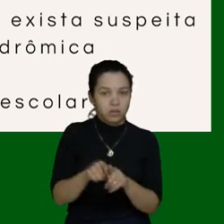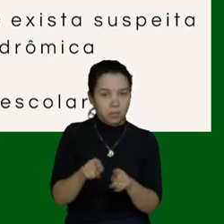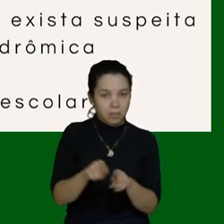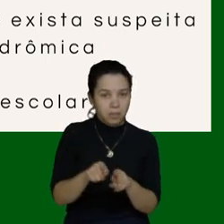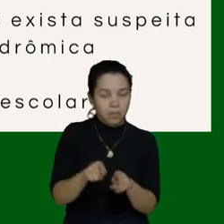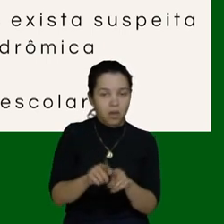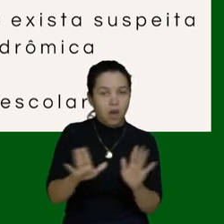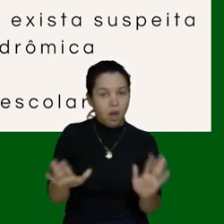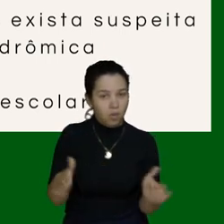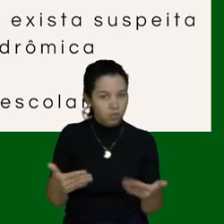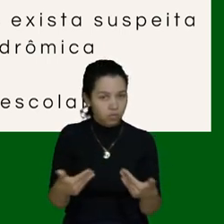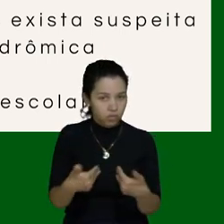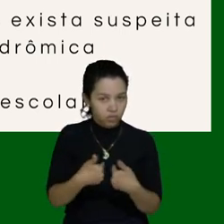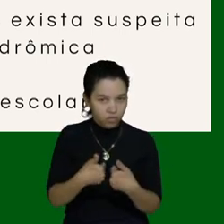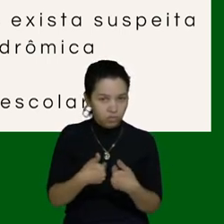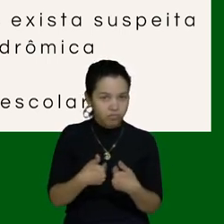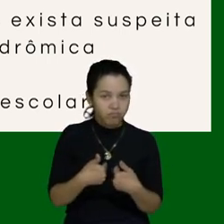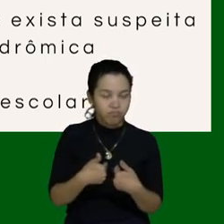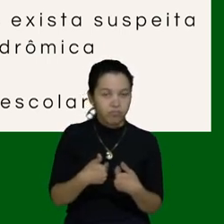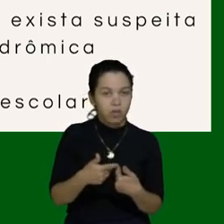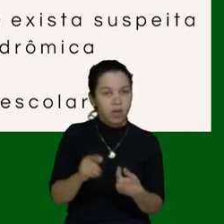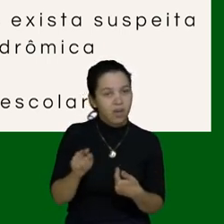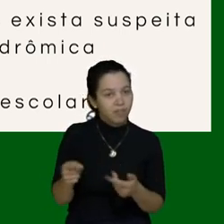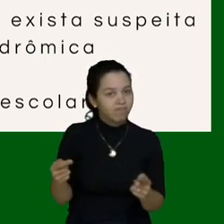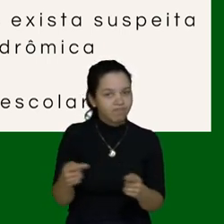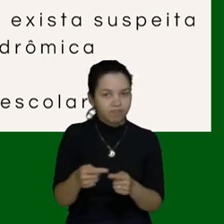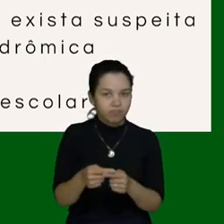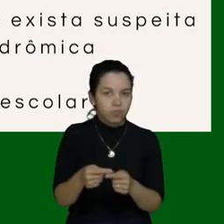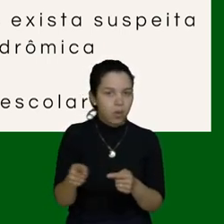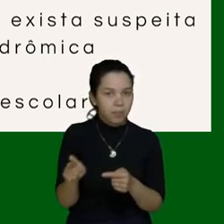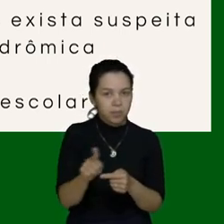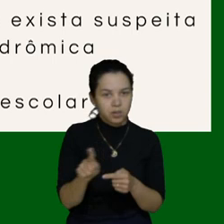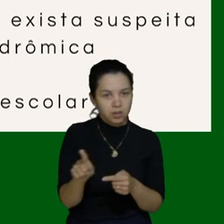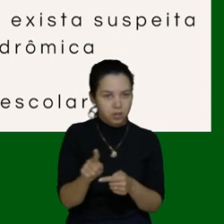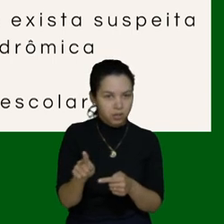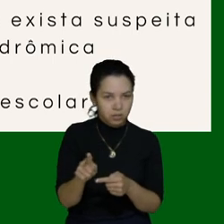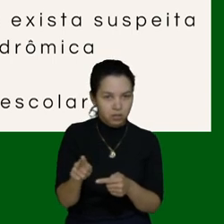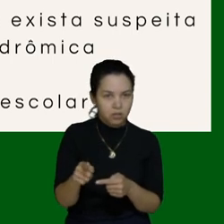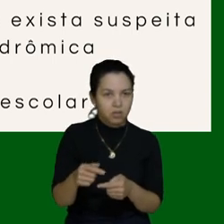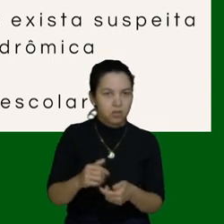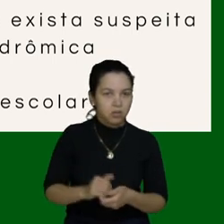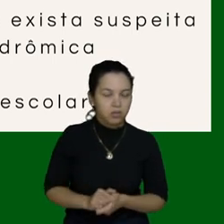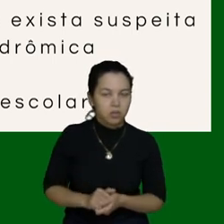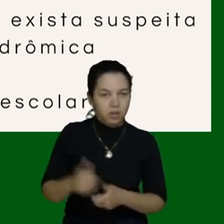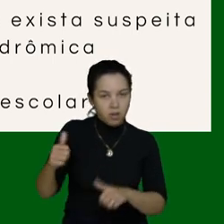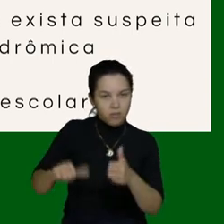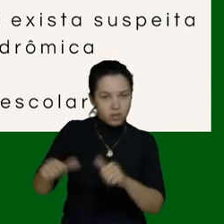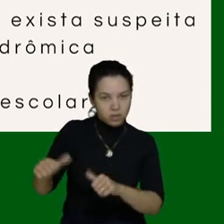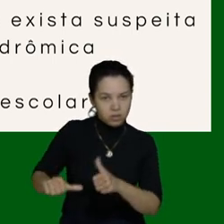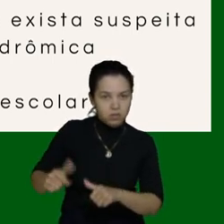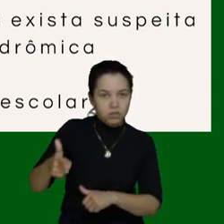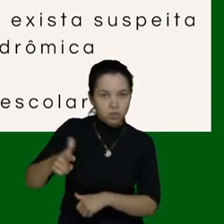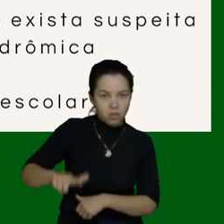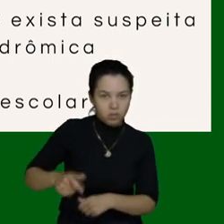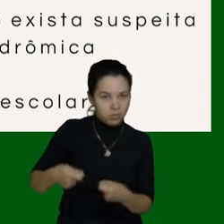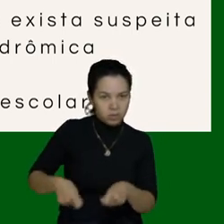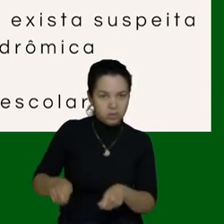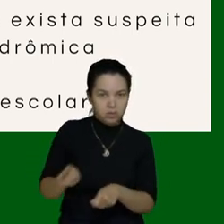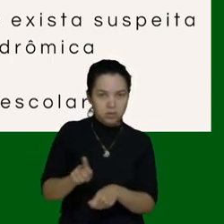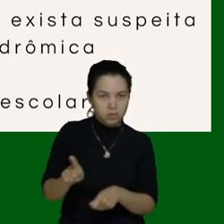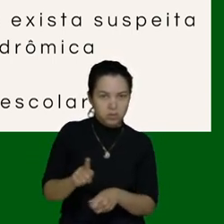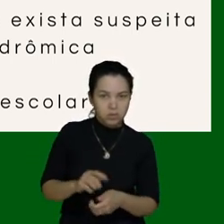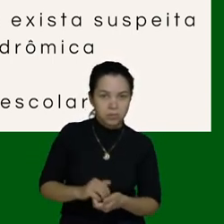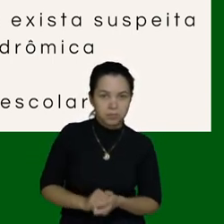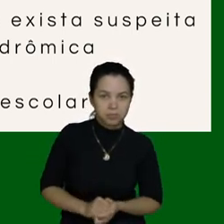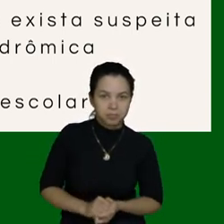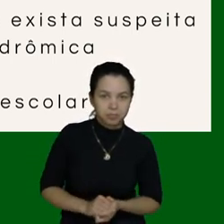também ele não seria ele não teria nenhum benefício em passar por uma avaliação novamente o transtorno